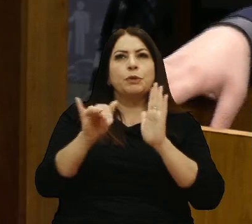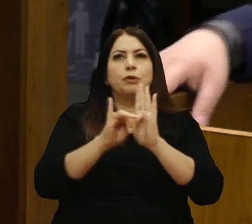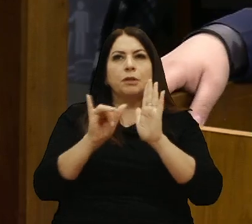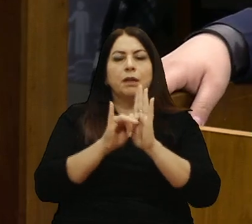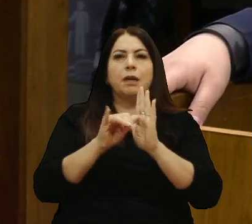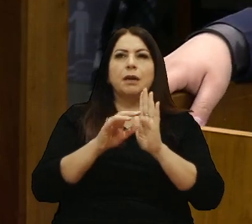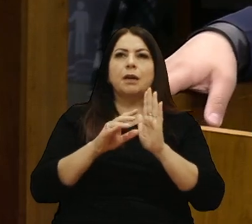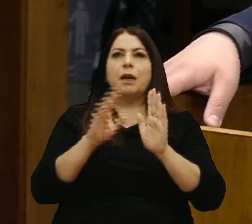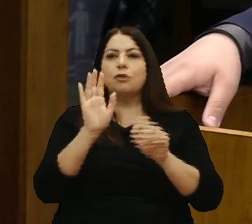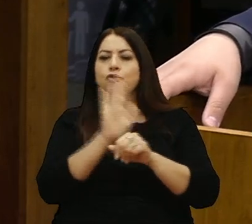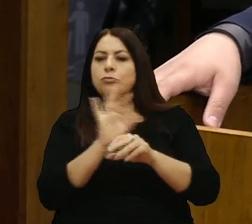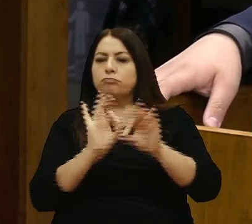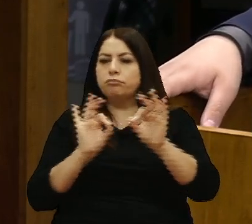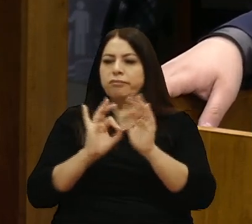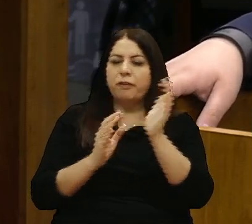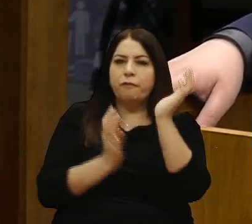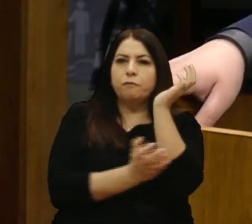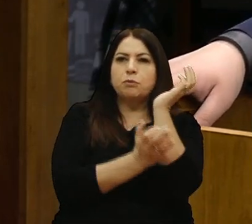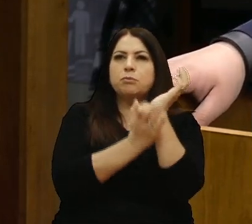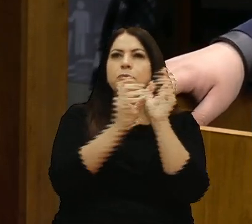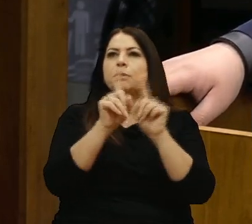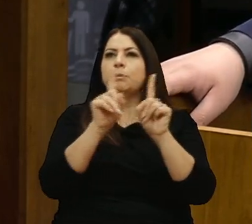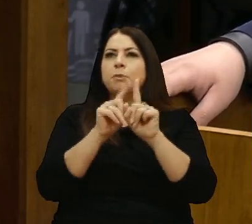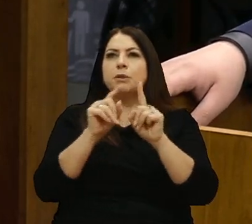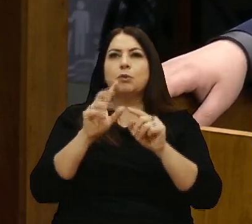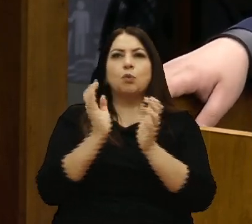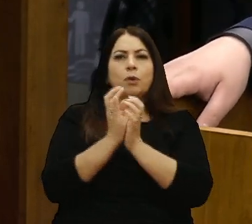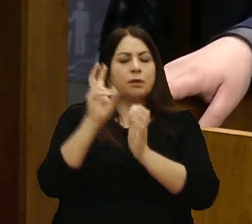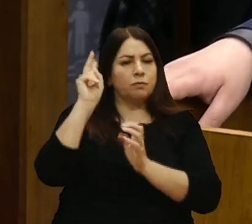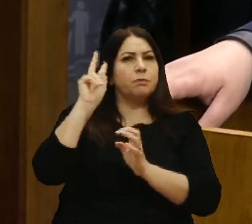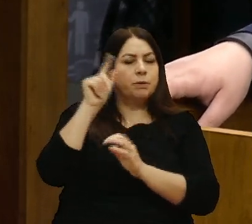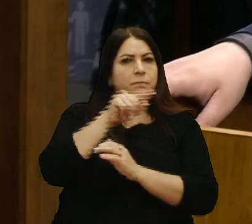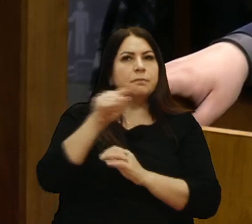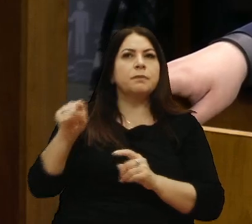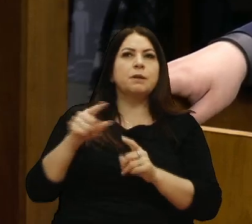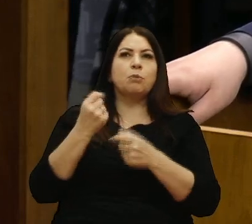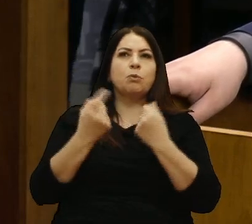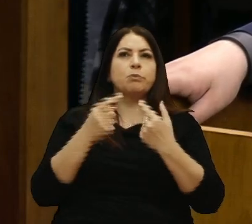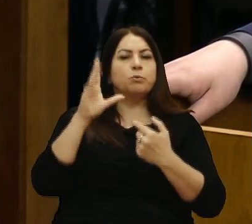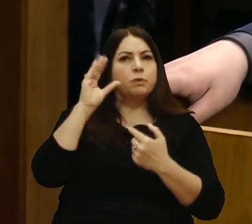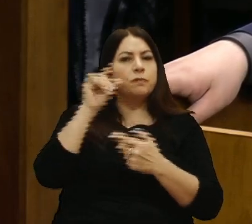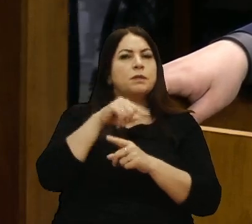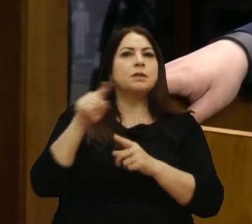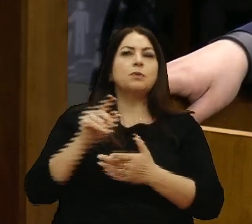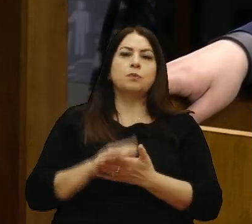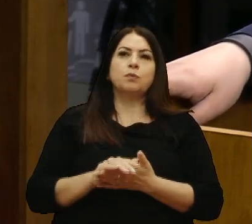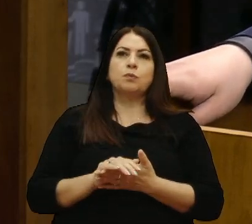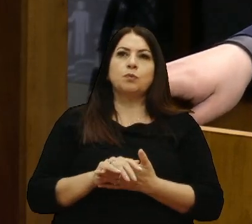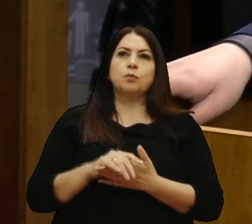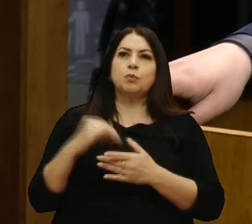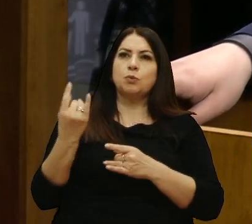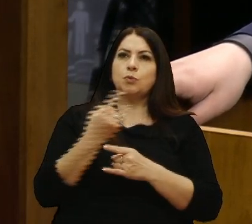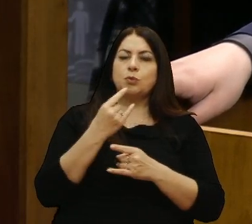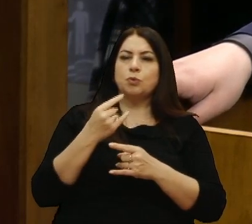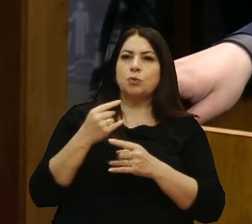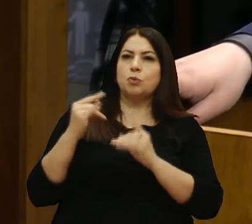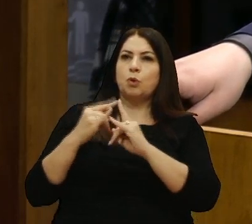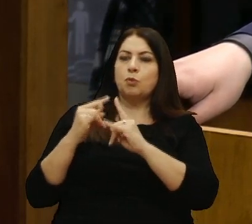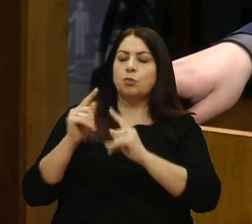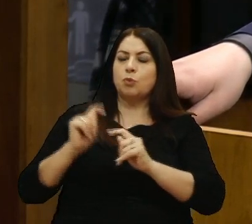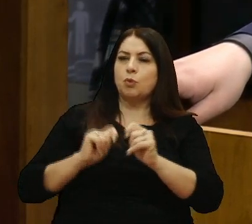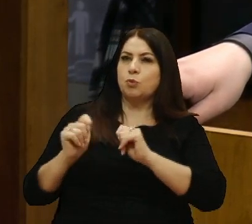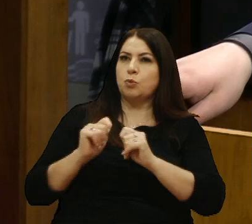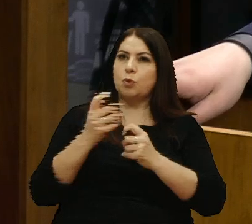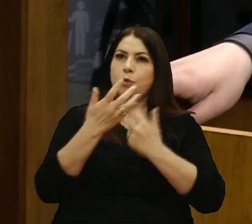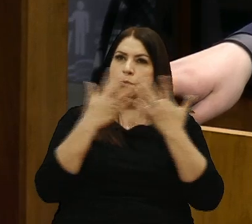destravar algumas tratativas. Nós tivemos, os colegas vão lembrar disso, algumas observações por parte dos órgãos de controle ambiental, não